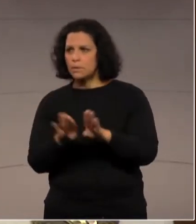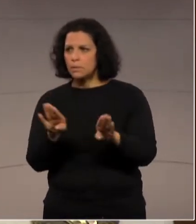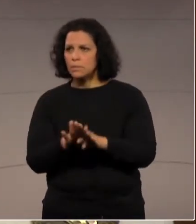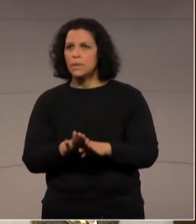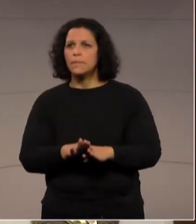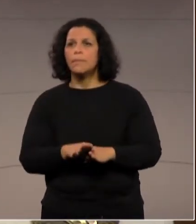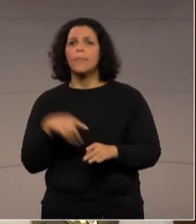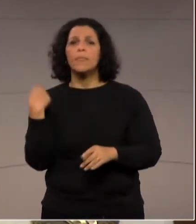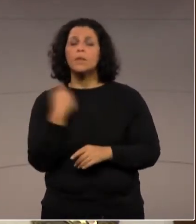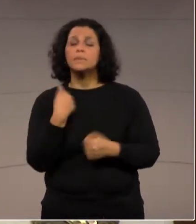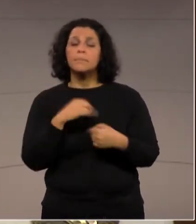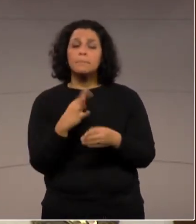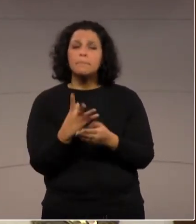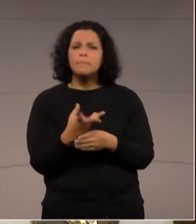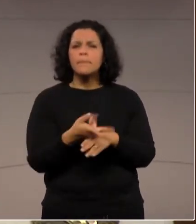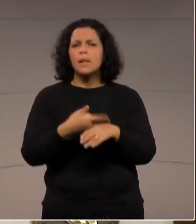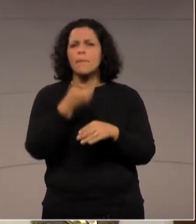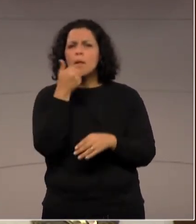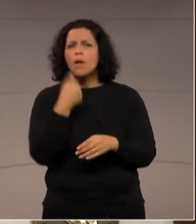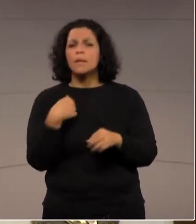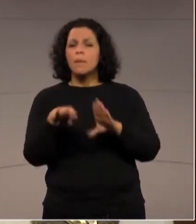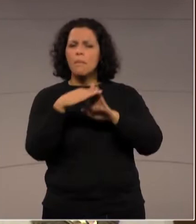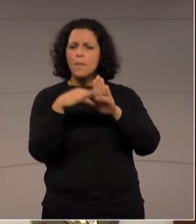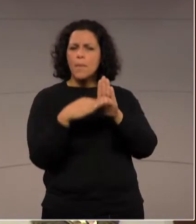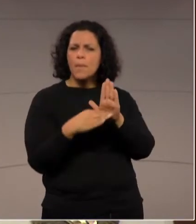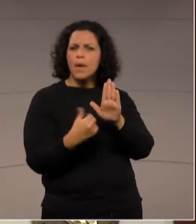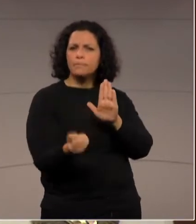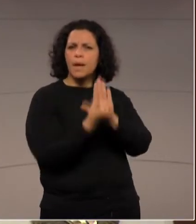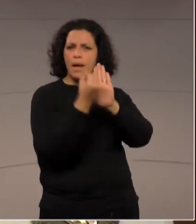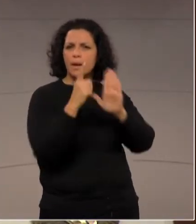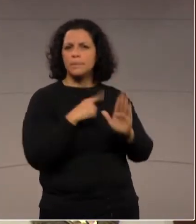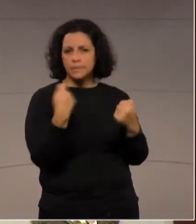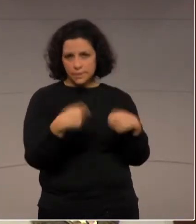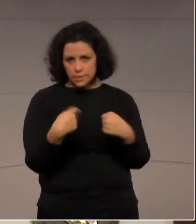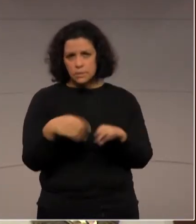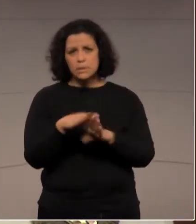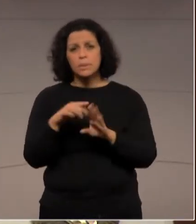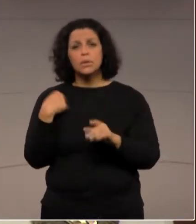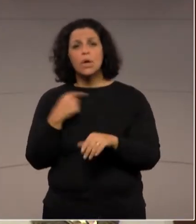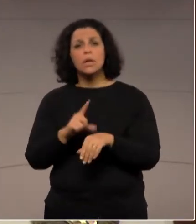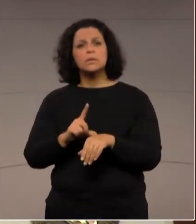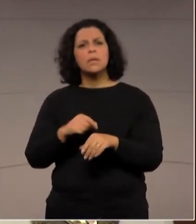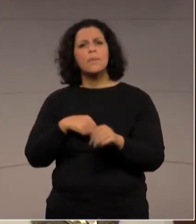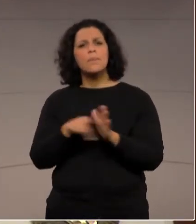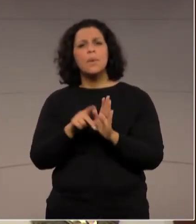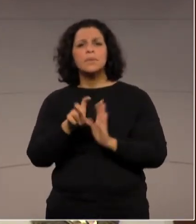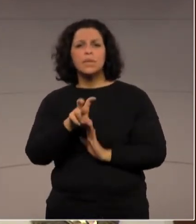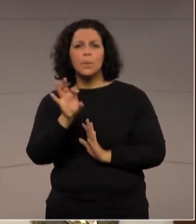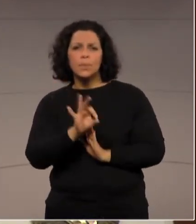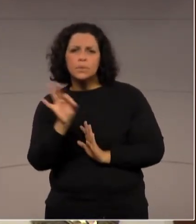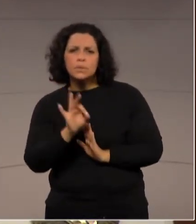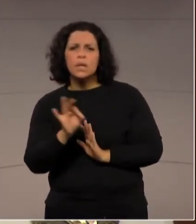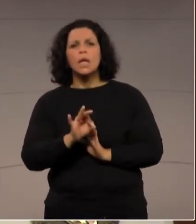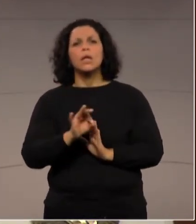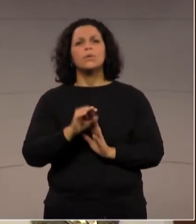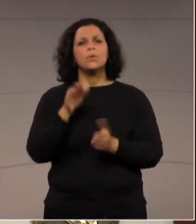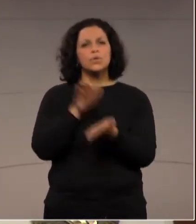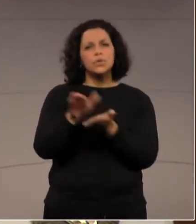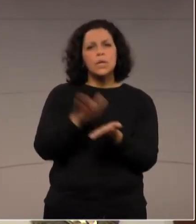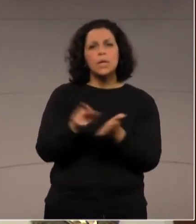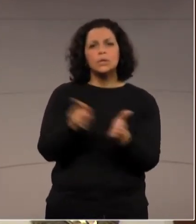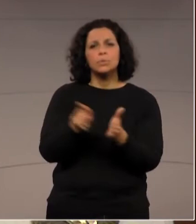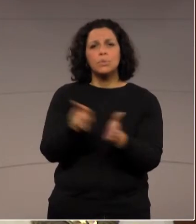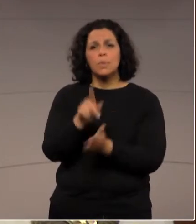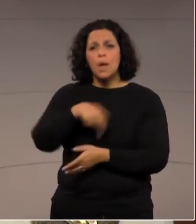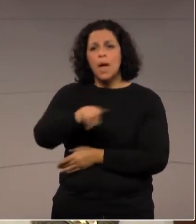precisamos aprimorar e criar um marco regulatório que precisamos aumentar o limite de 5% de gasto com receita corrente